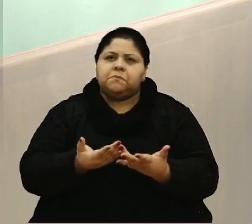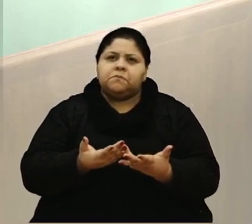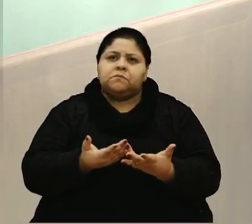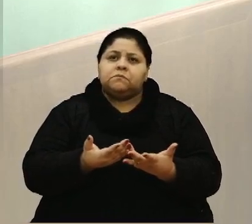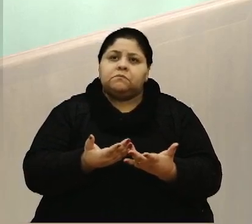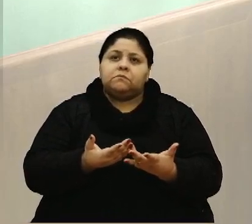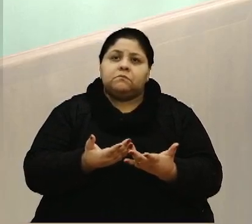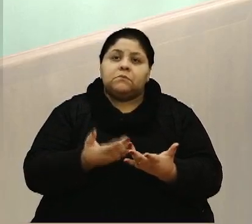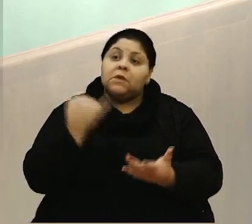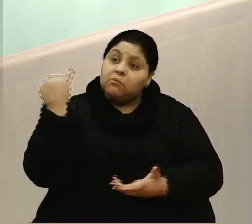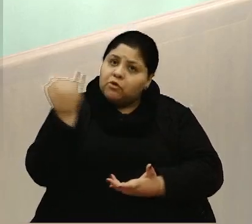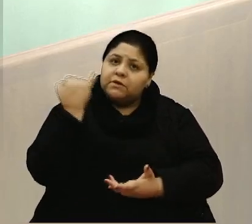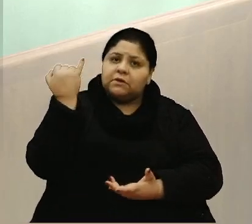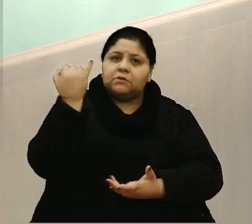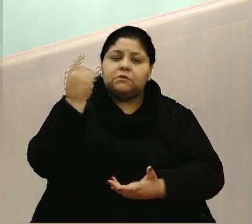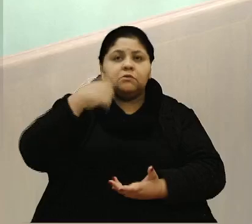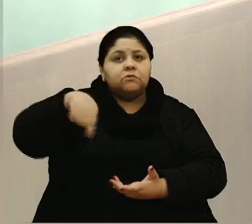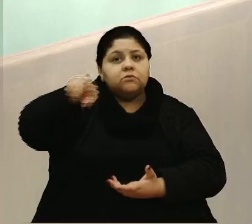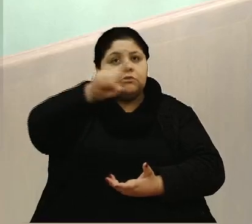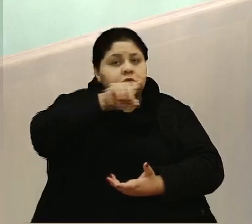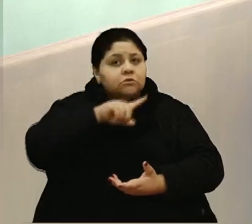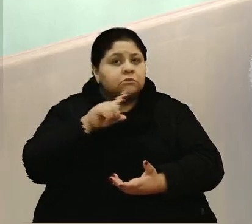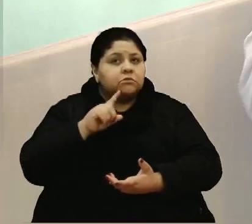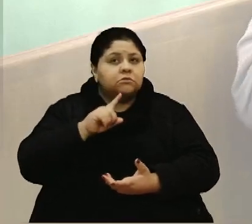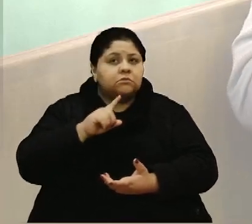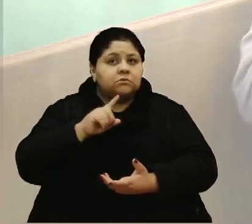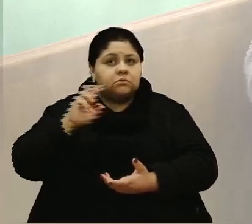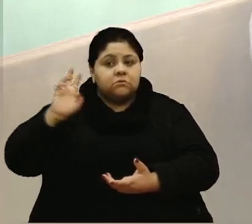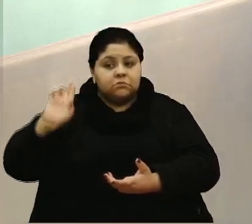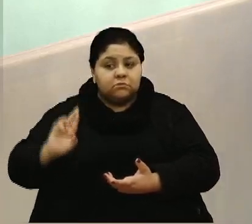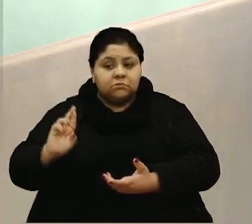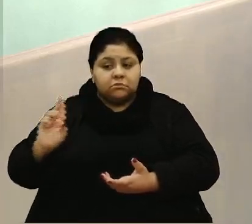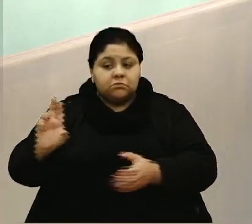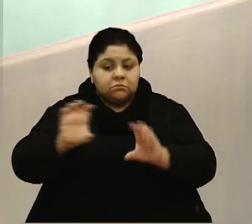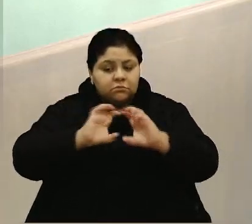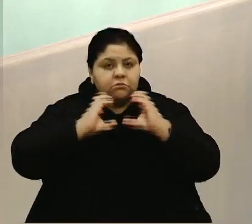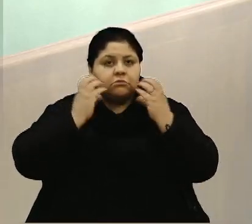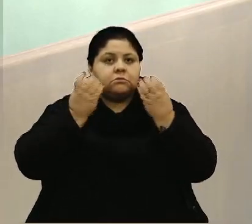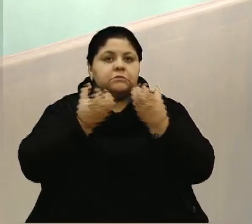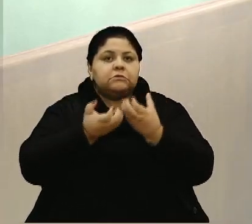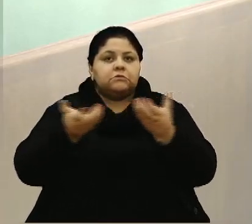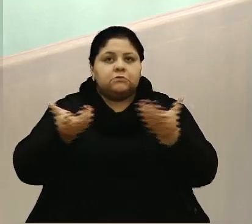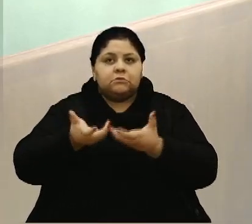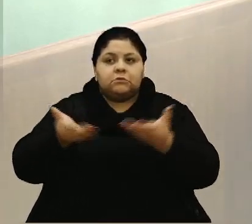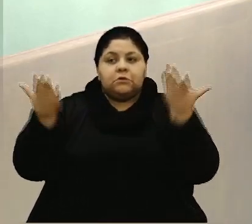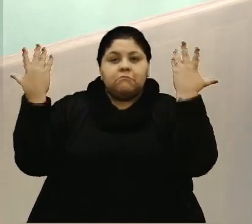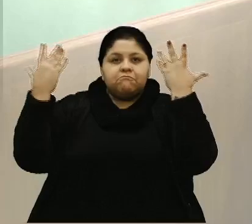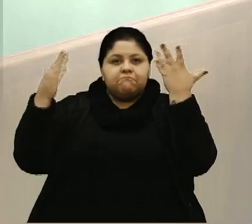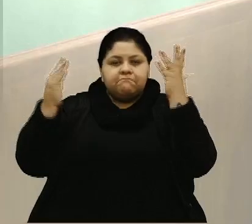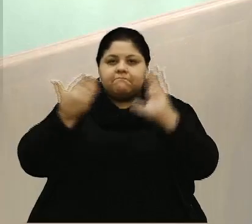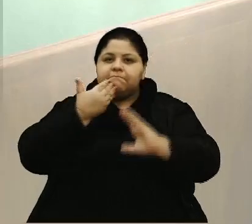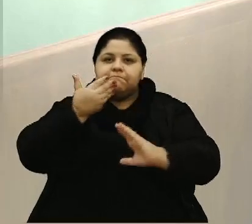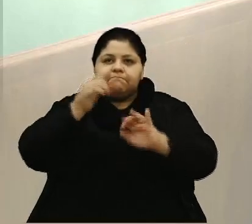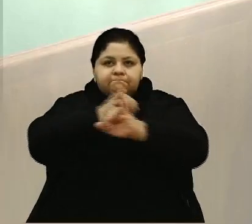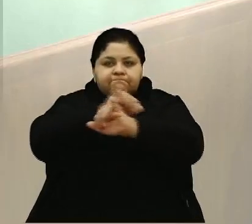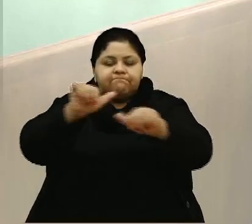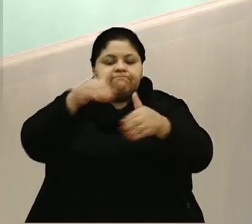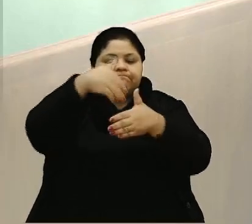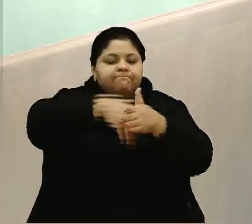É importante. Nós somos representantes da comunidade. Então, quero parabenizar esse pedido de informações. Voto sim.